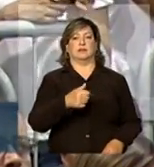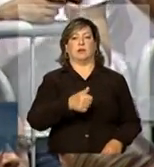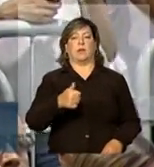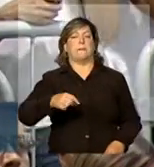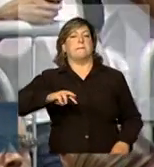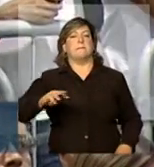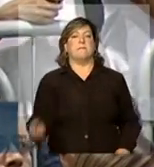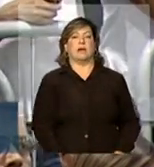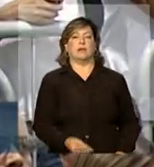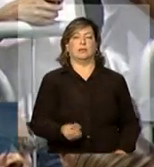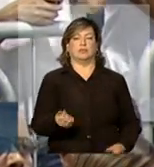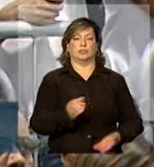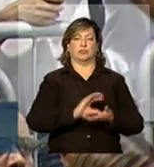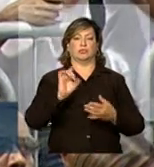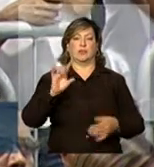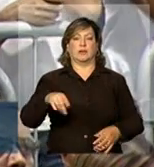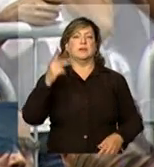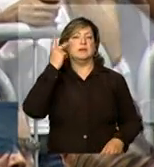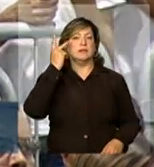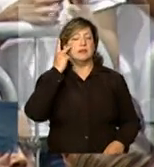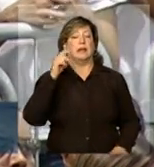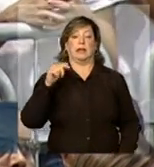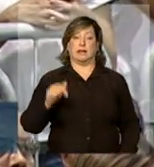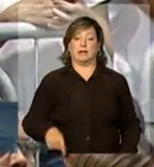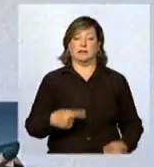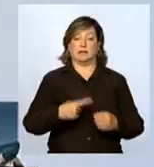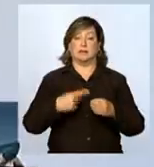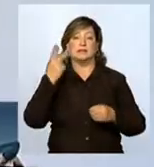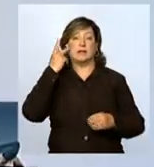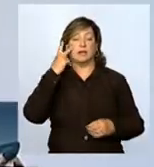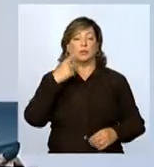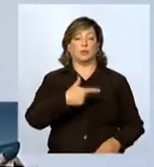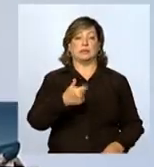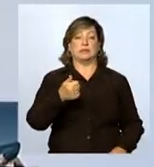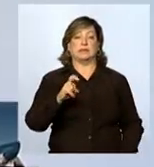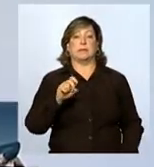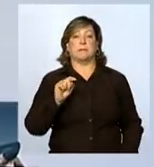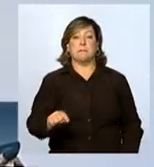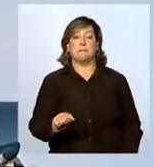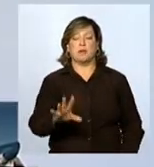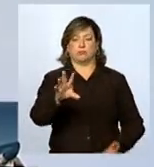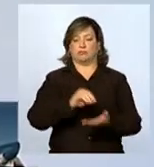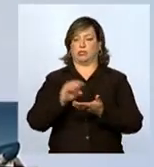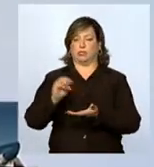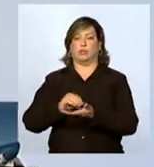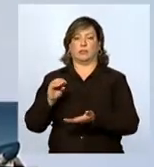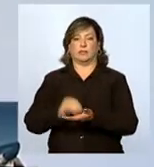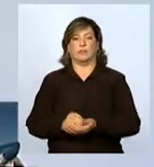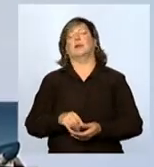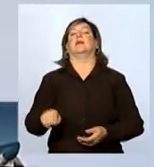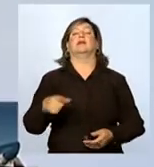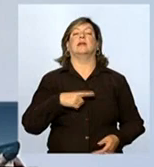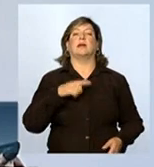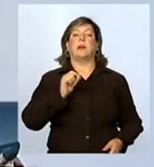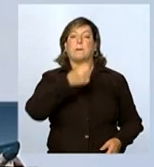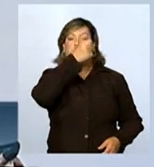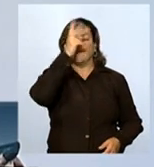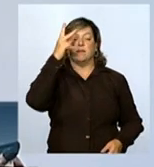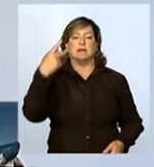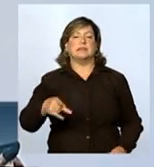Paulo. No município de São Paulo, 215 mil matrículas e um esforço muito grande que conta com a parceria da Prefeitura Municipal de São